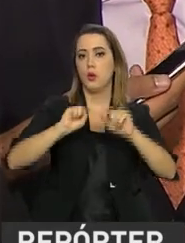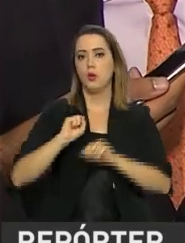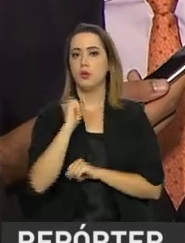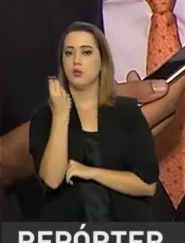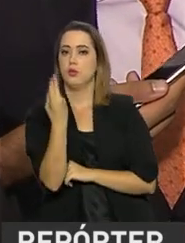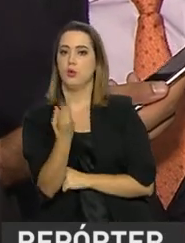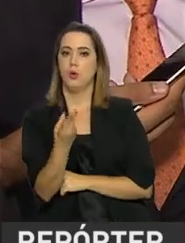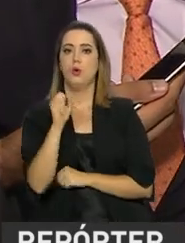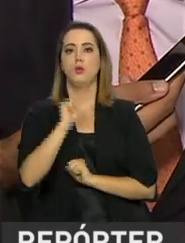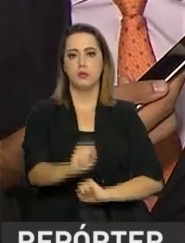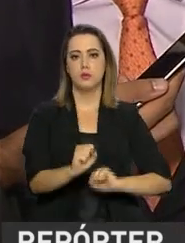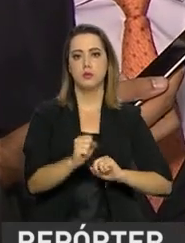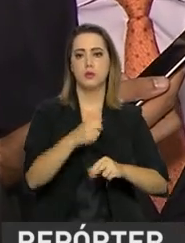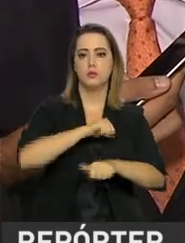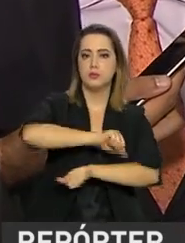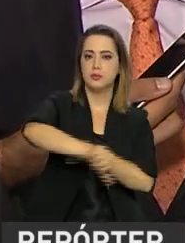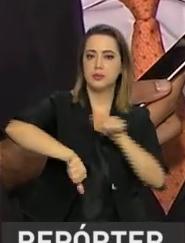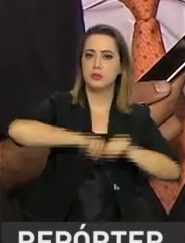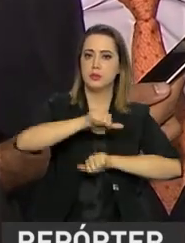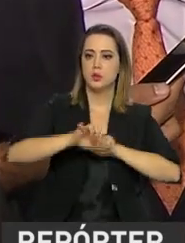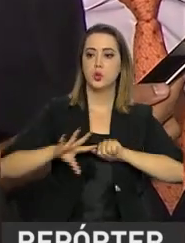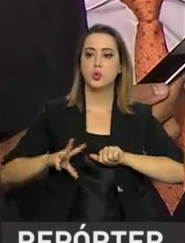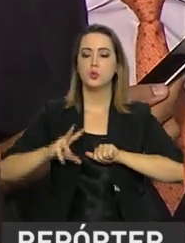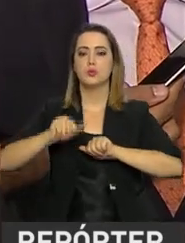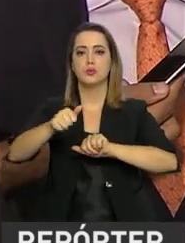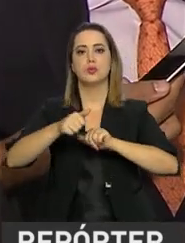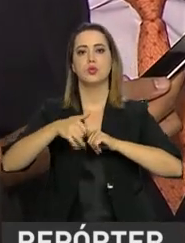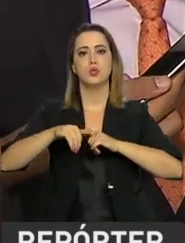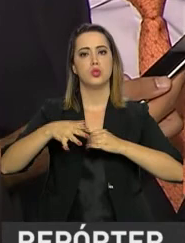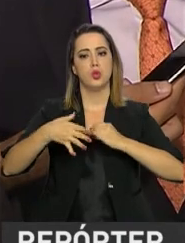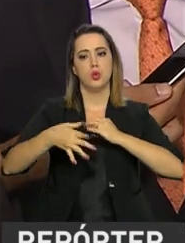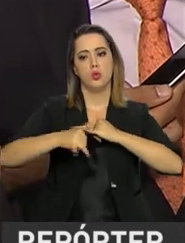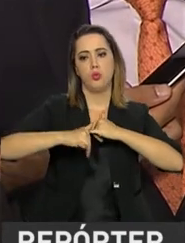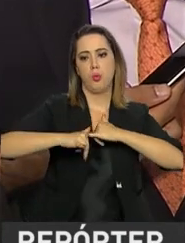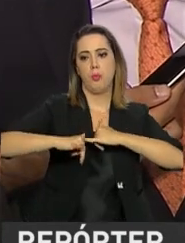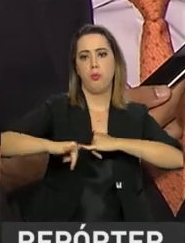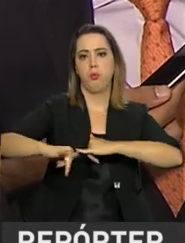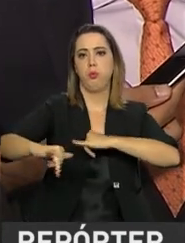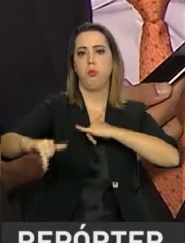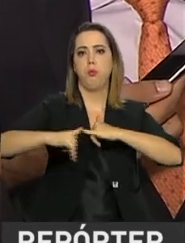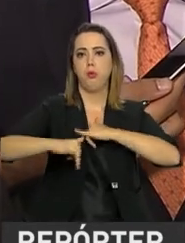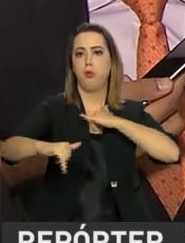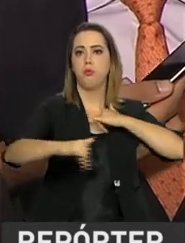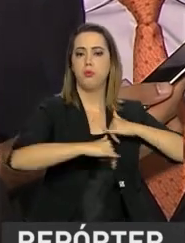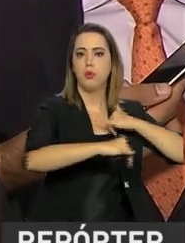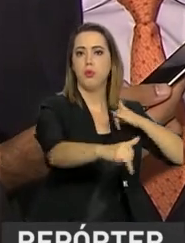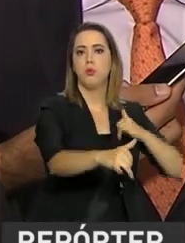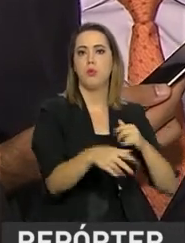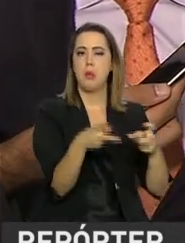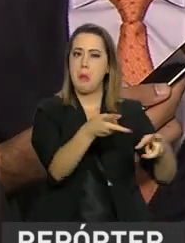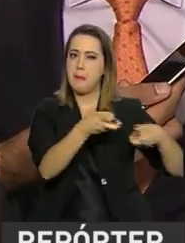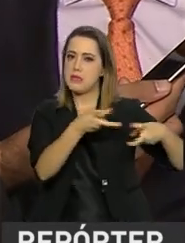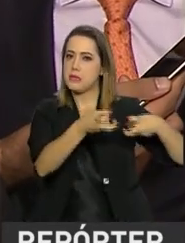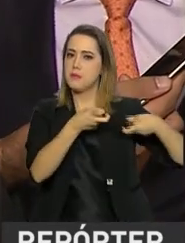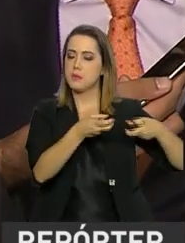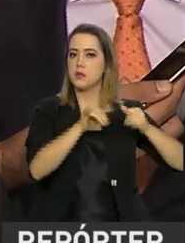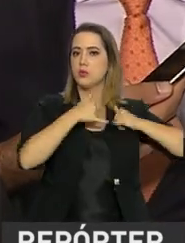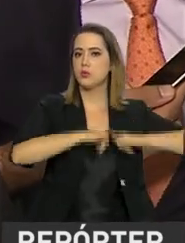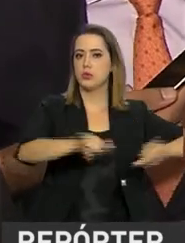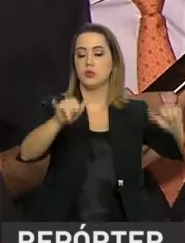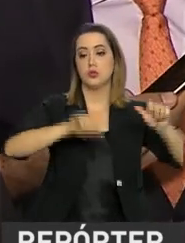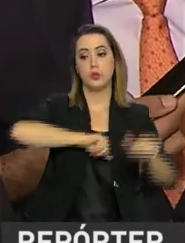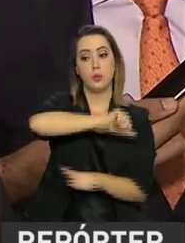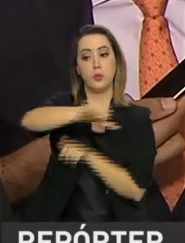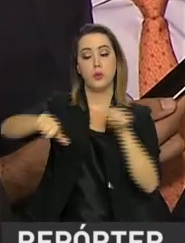seja através de mudança de toda uma estrutura dentro de casa os sensores de energia como dança de lâmpada